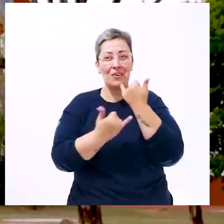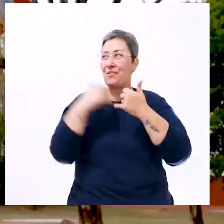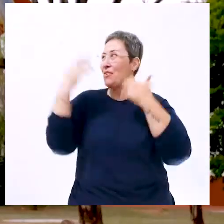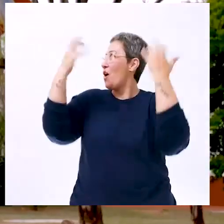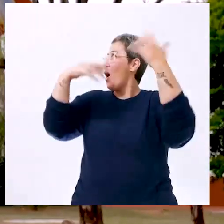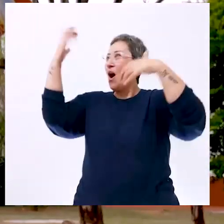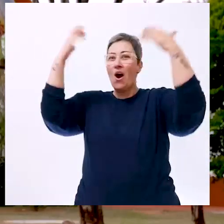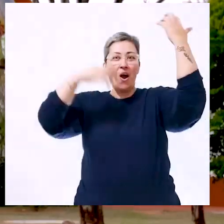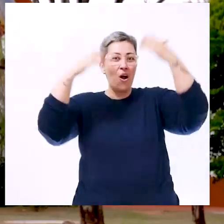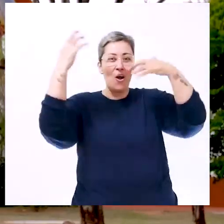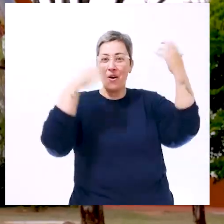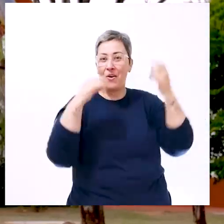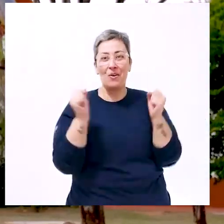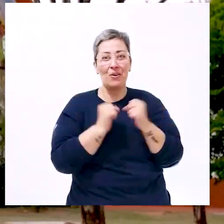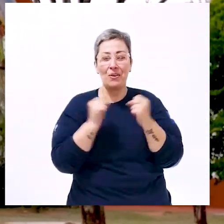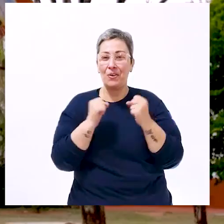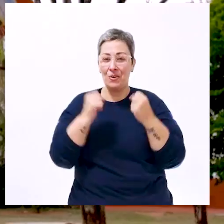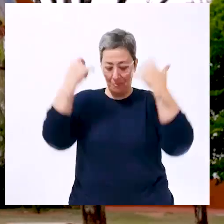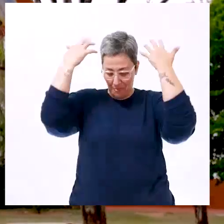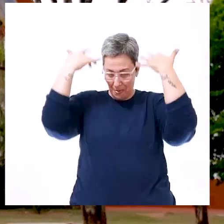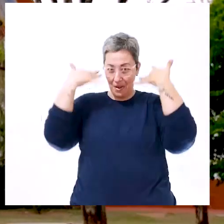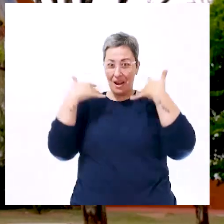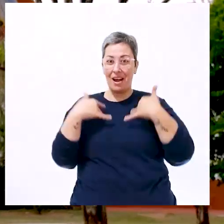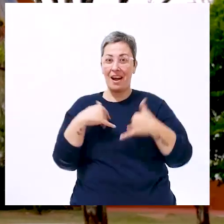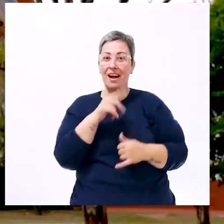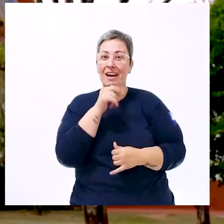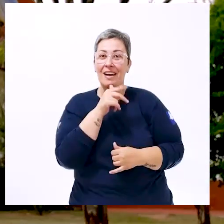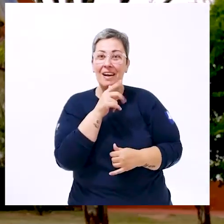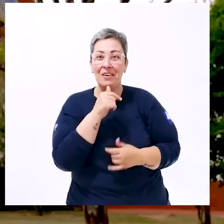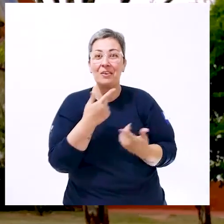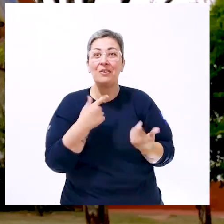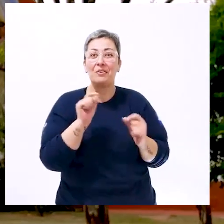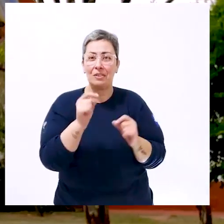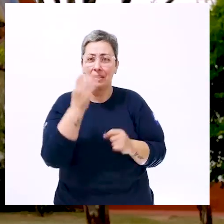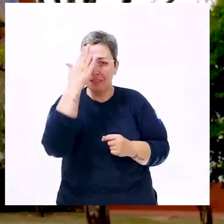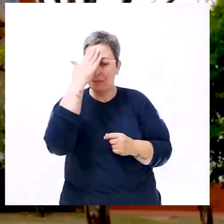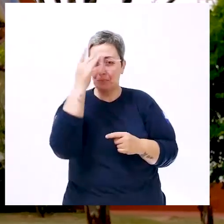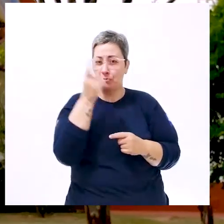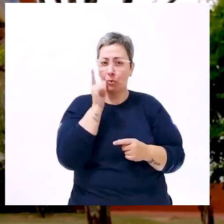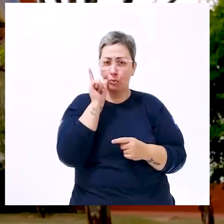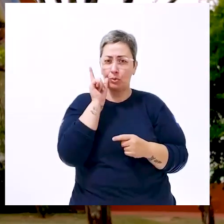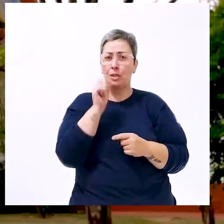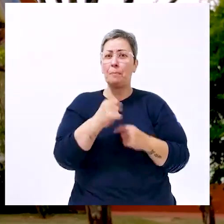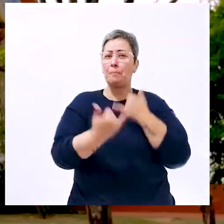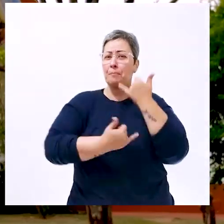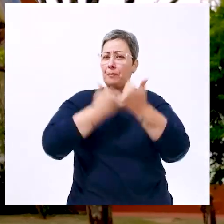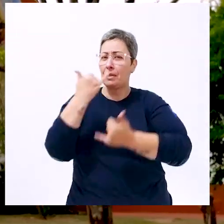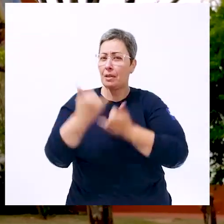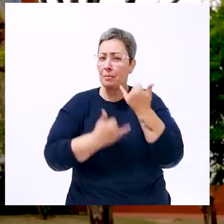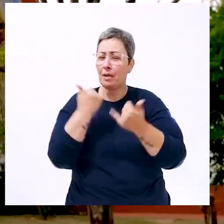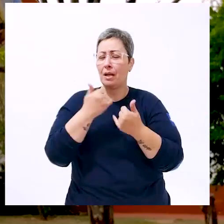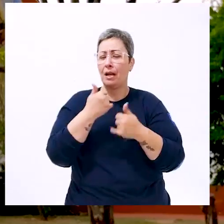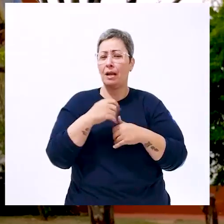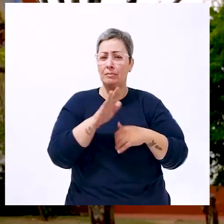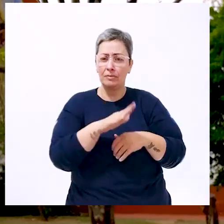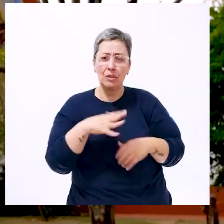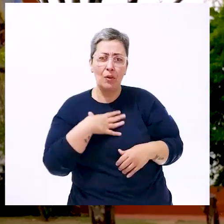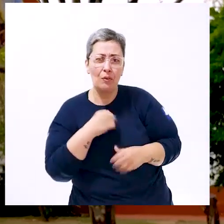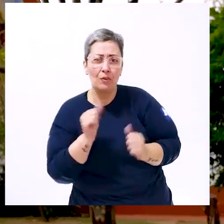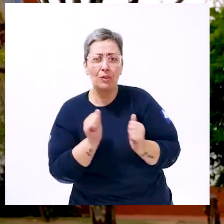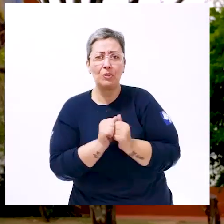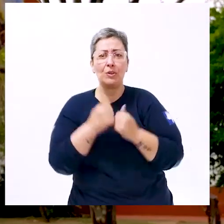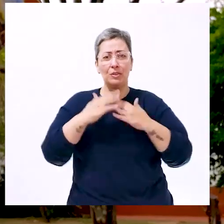adoro brincar na chuva, eu adoro me molhar. Vocês sabem que ontem eu brinquei muito